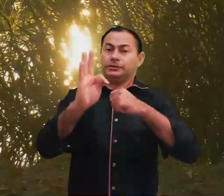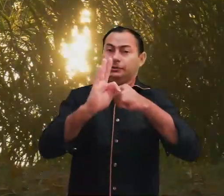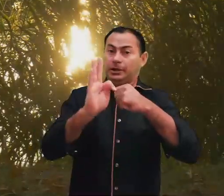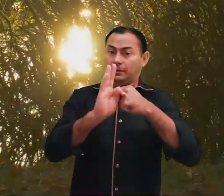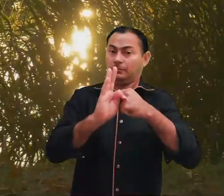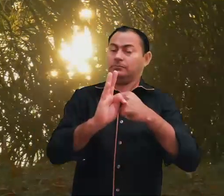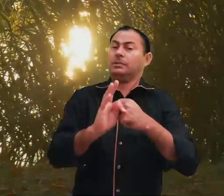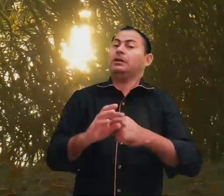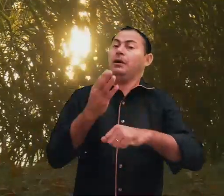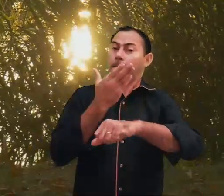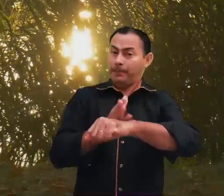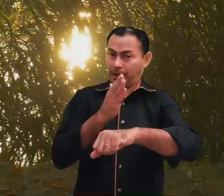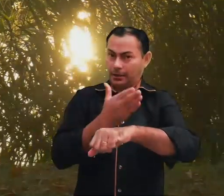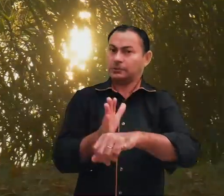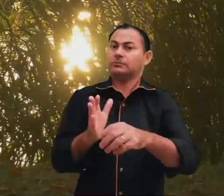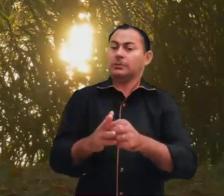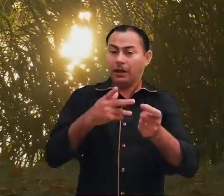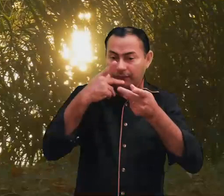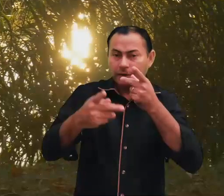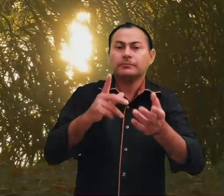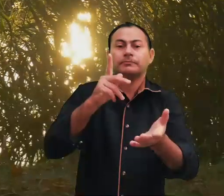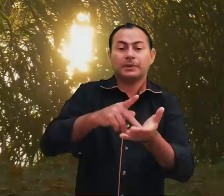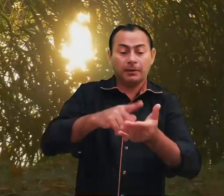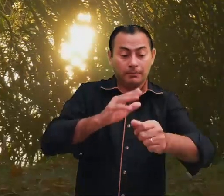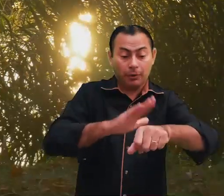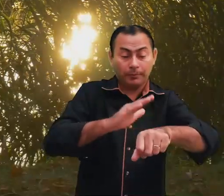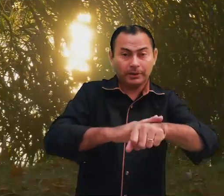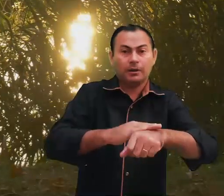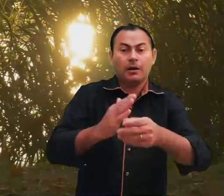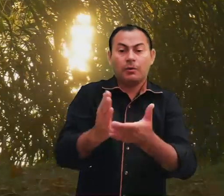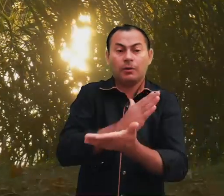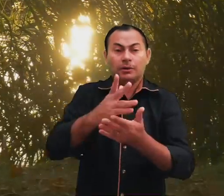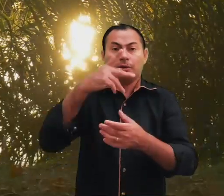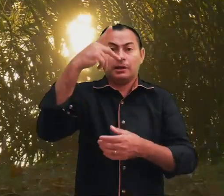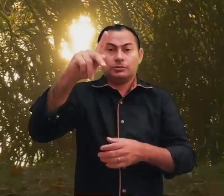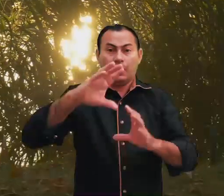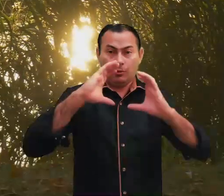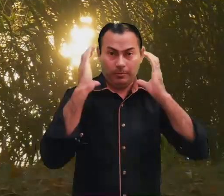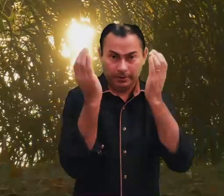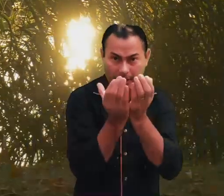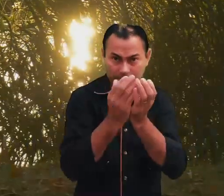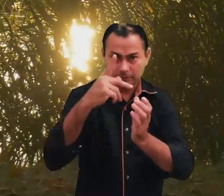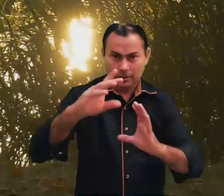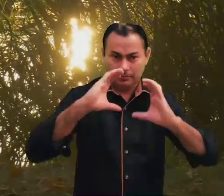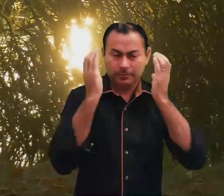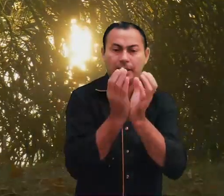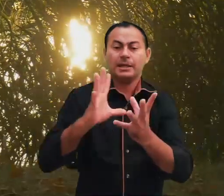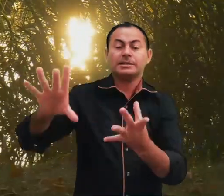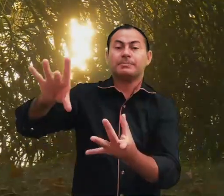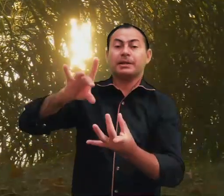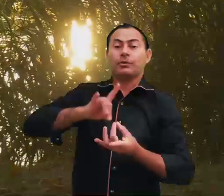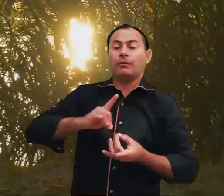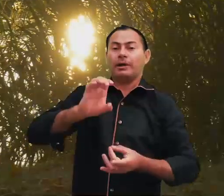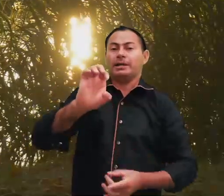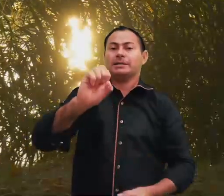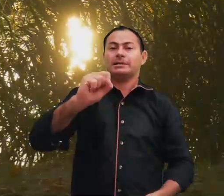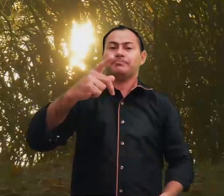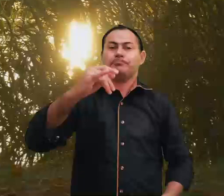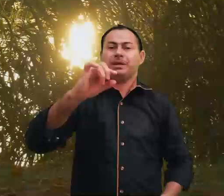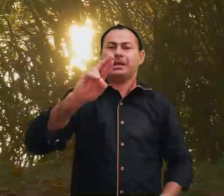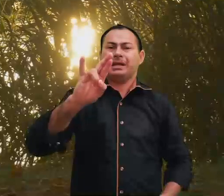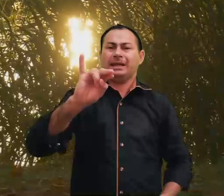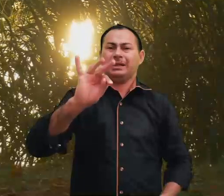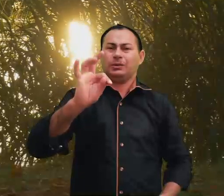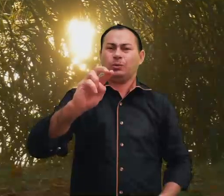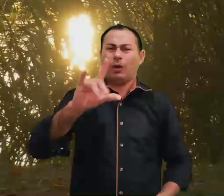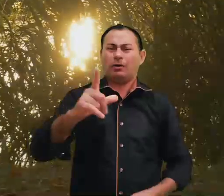era muito prático e diz que haverá momentos em que alguém na sua comunidade espiritual vai lhe perguntar: está tudo